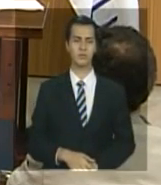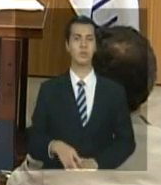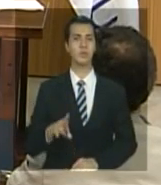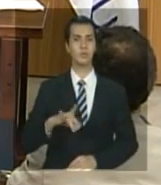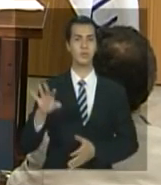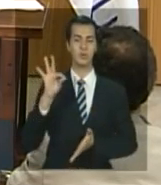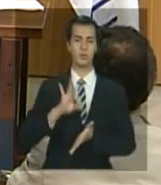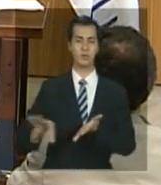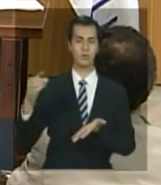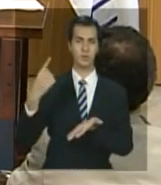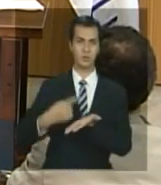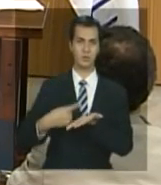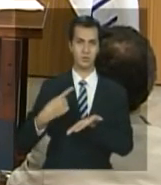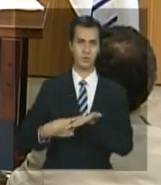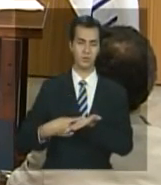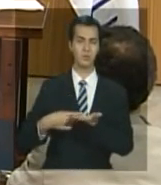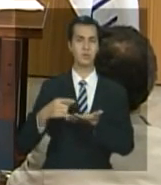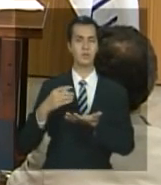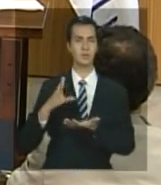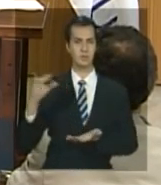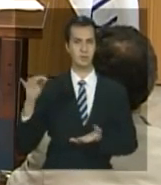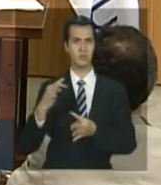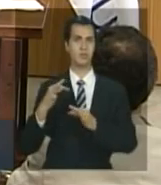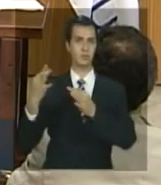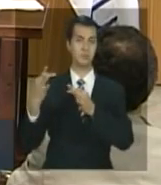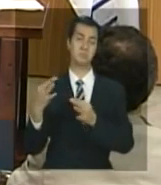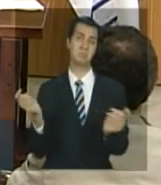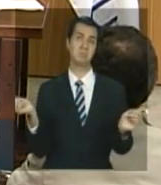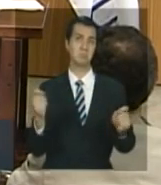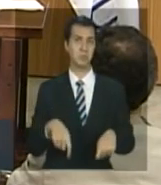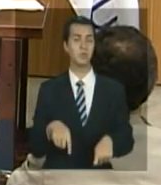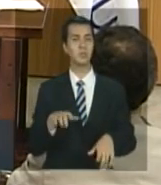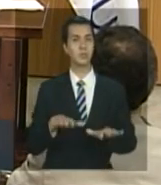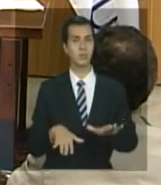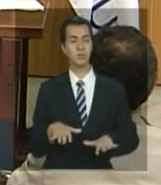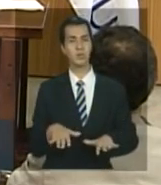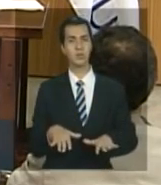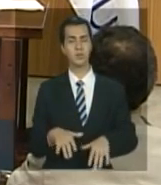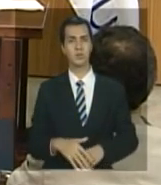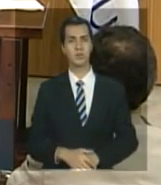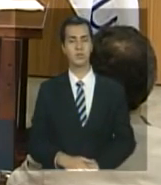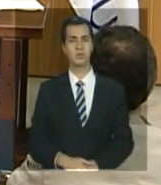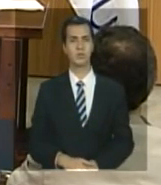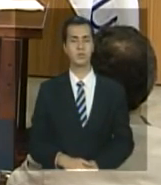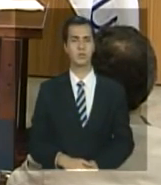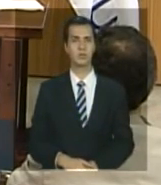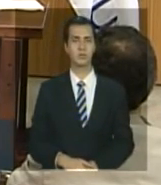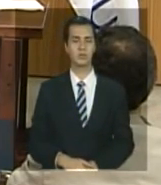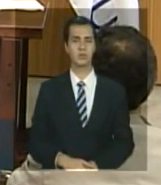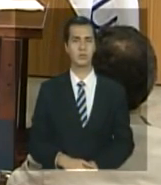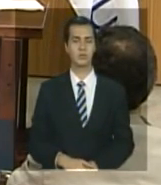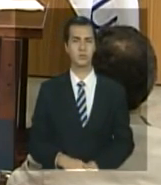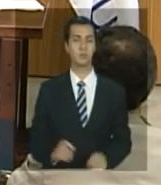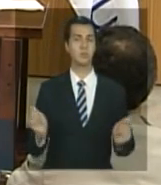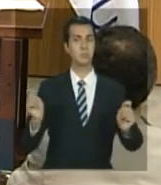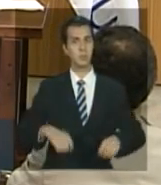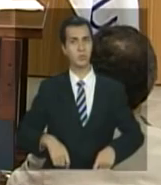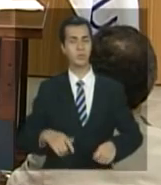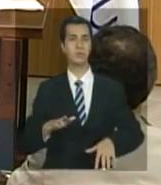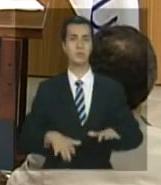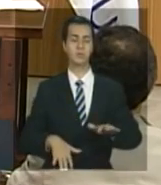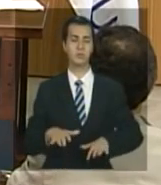área de ciência e tecnologia com a Índia, possivelmente, então, isso poderá, não estou dizendo que deverá, mas